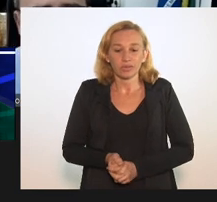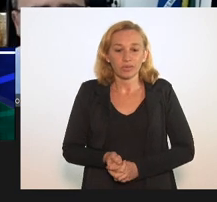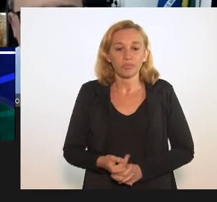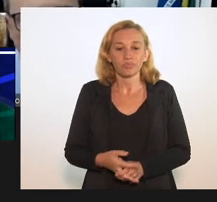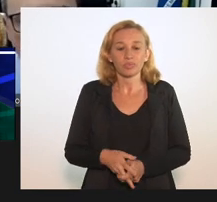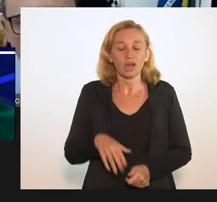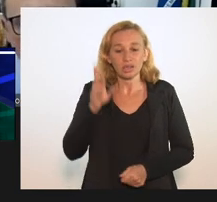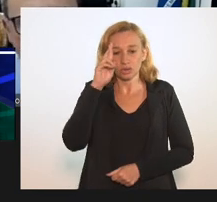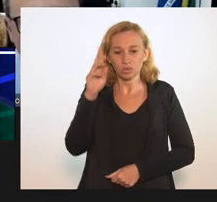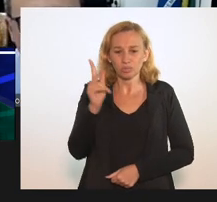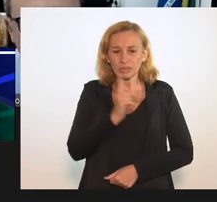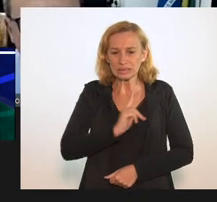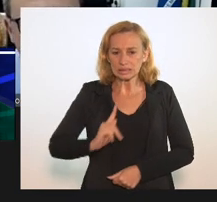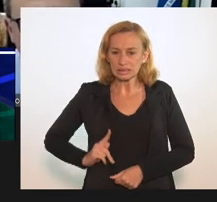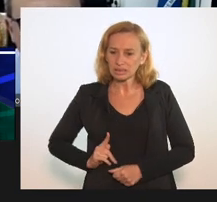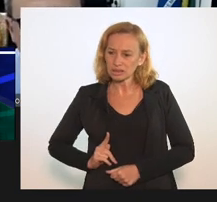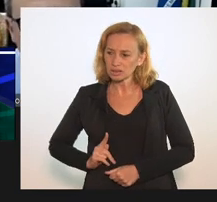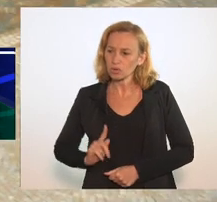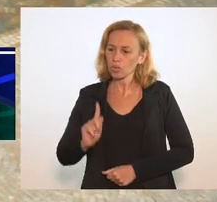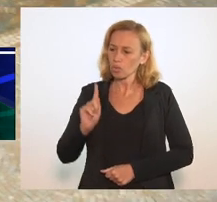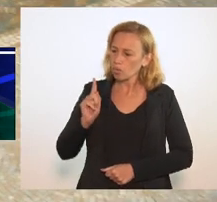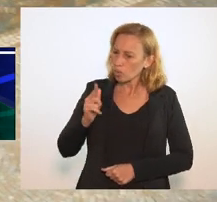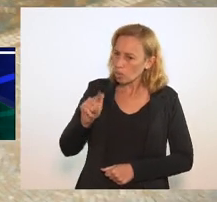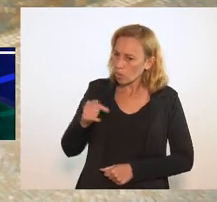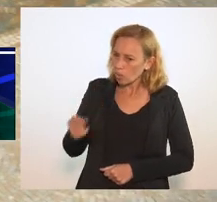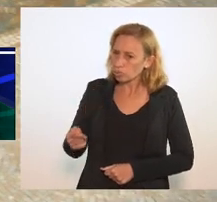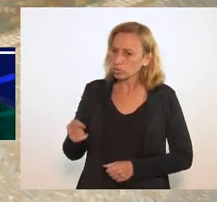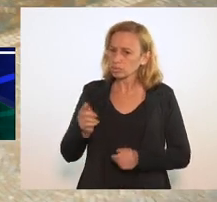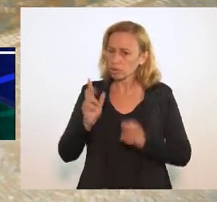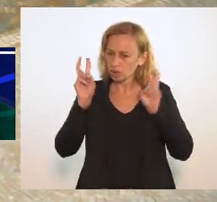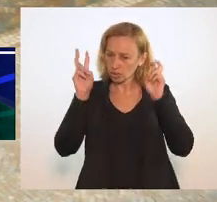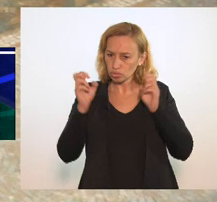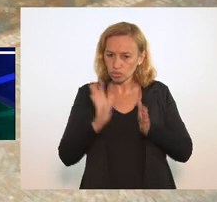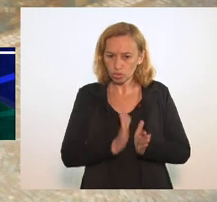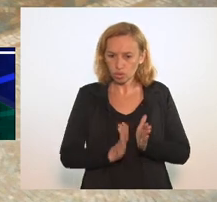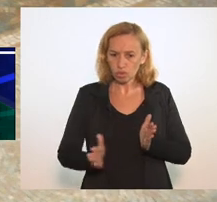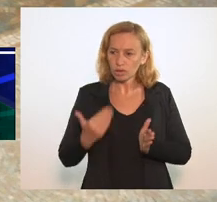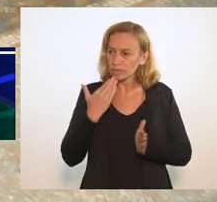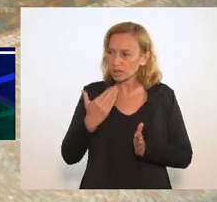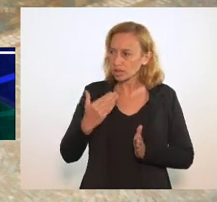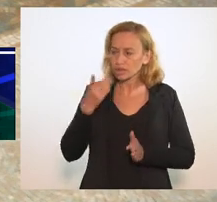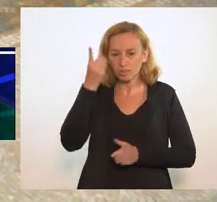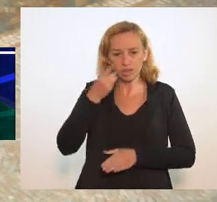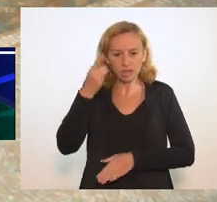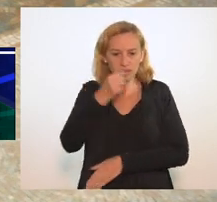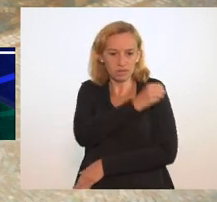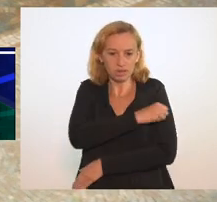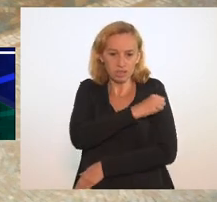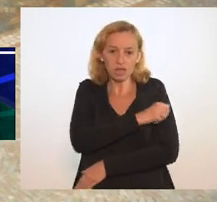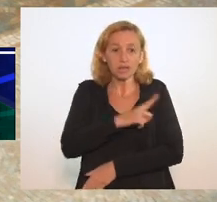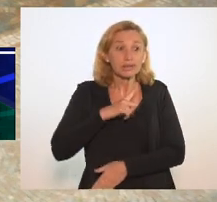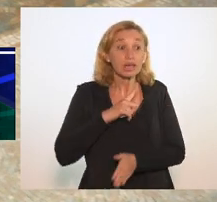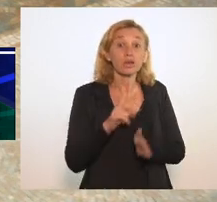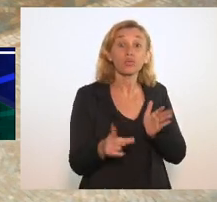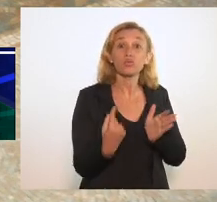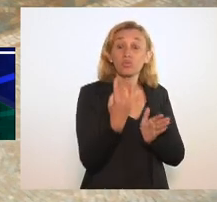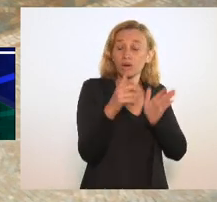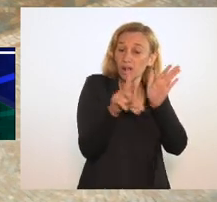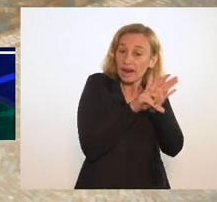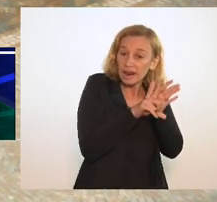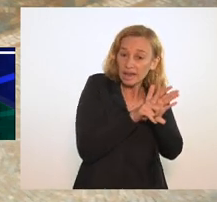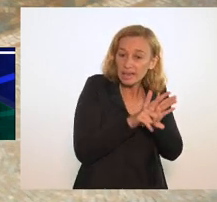Senhor presidente, mais uma questão de ordem que eu quero encaminhar à deputada enfermeira Rejane. Há uma lei, deputada enfermeira Rejane,